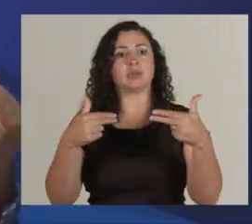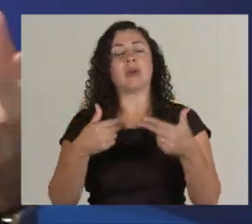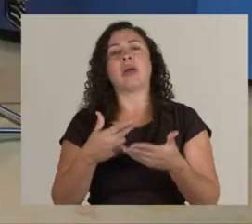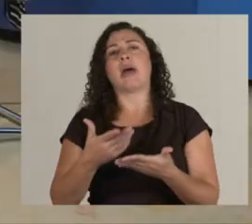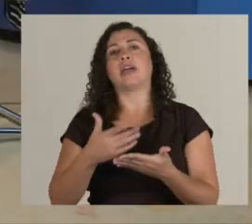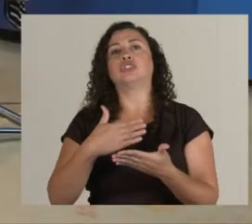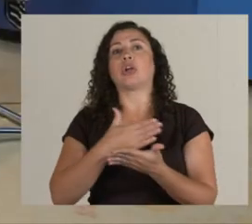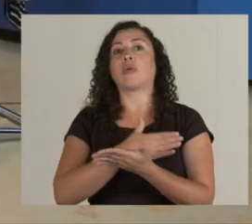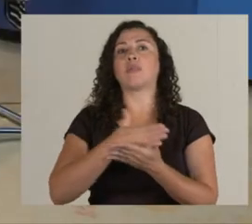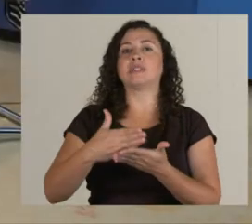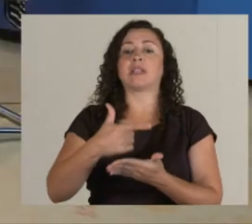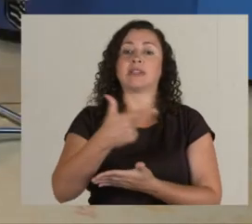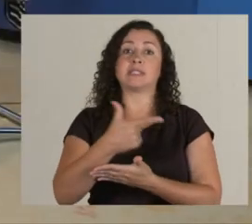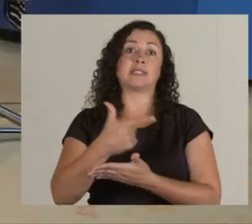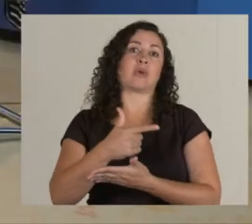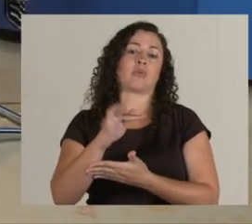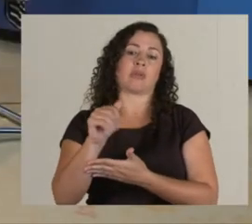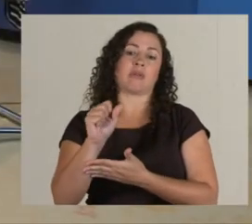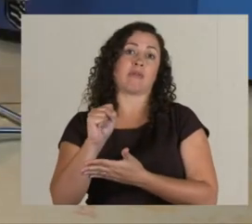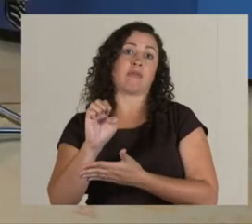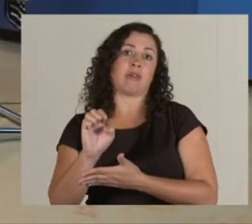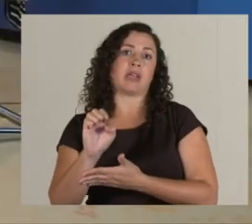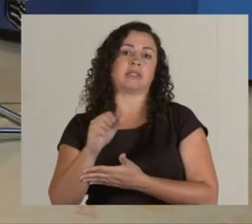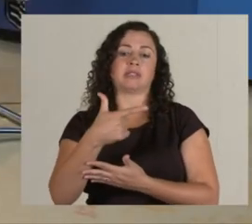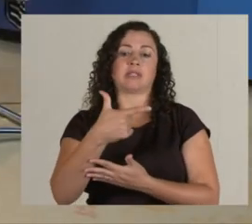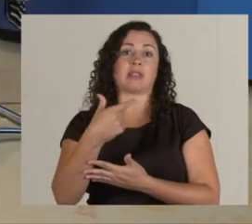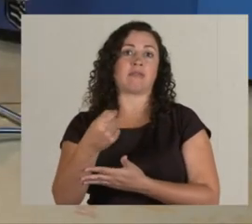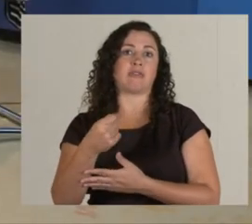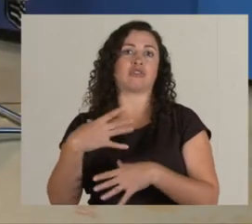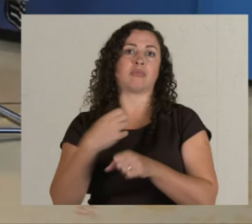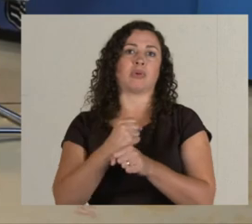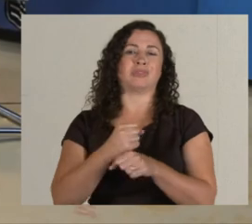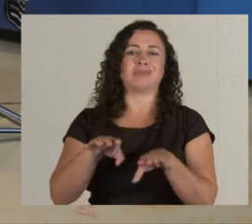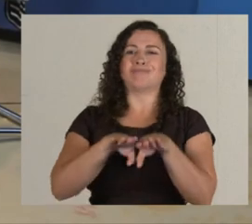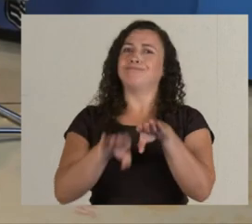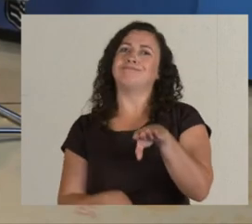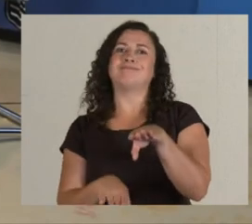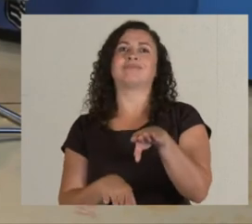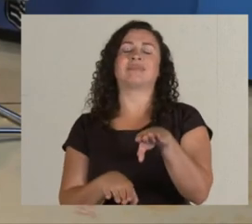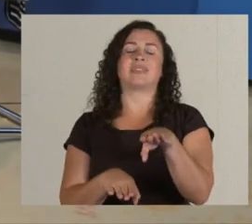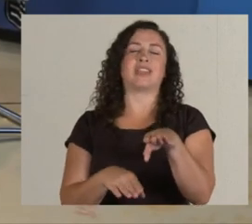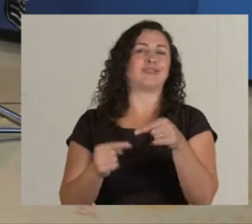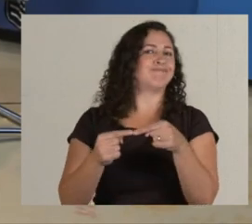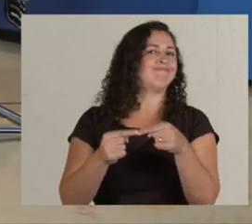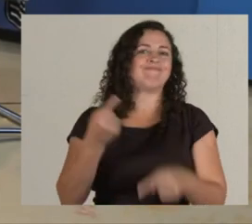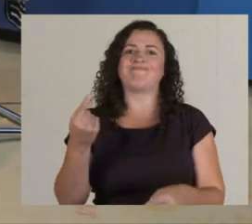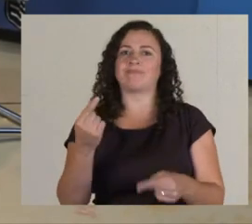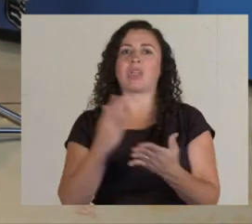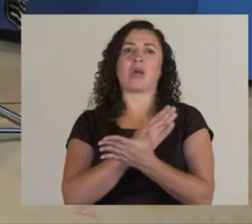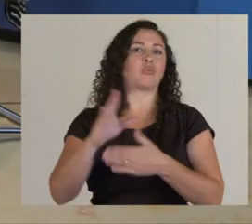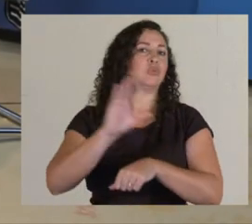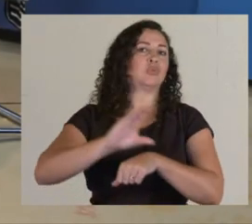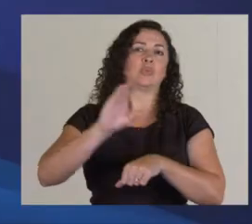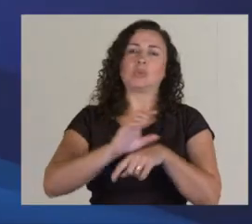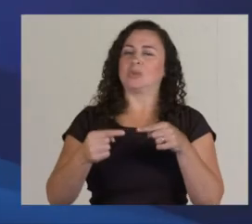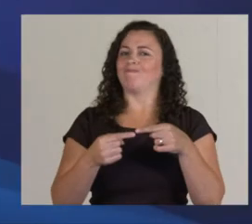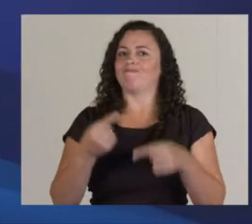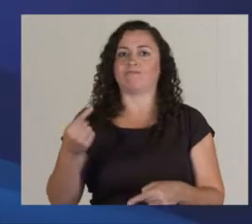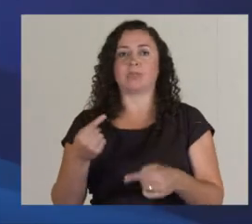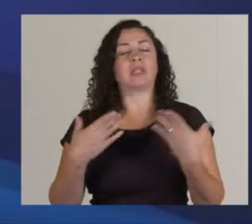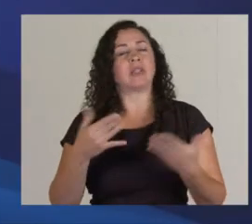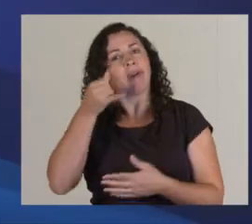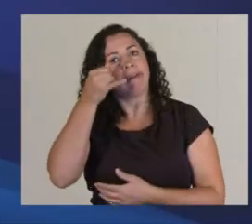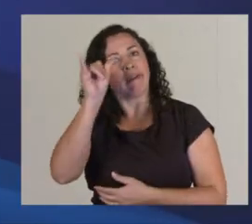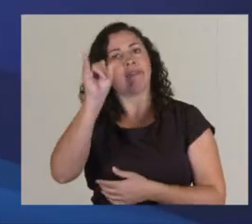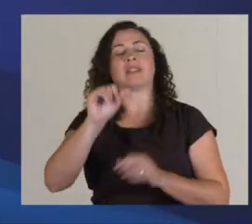étnico-racial já partia na segunda fase com 120 pontos. E isso criou algumas disparidades em alguns cursos, né? Então,